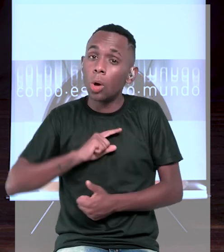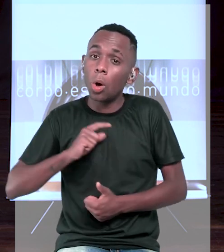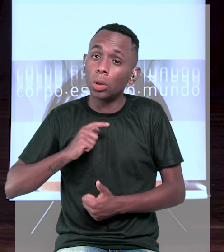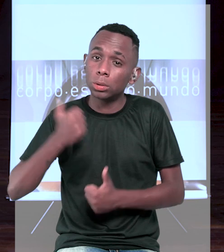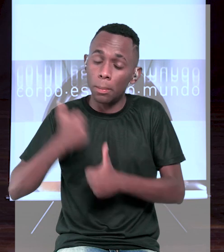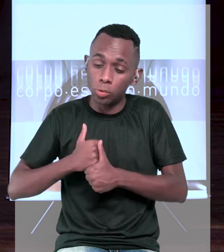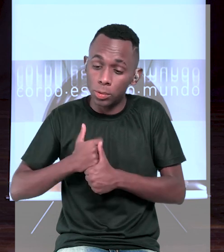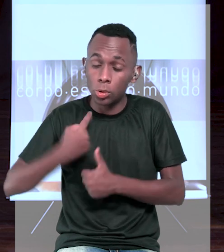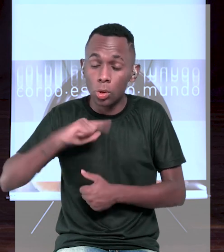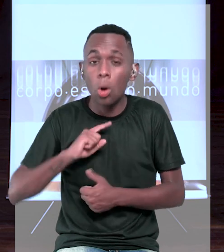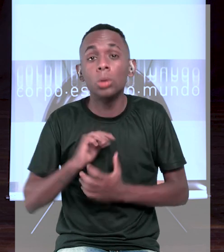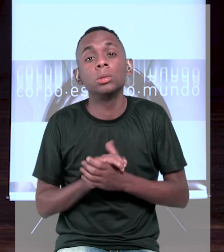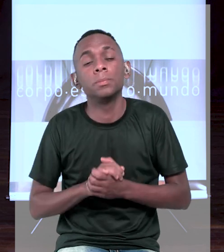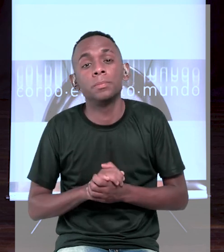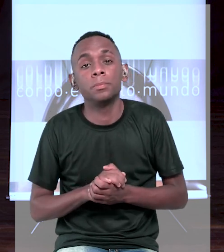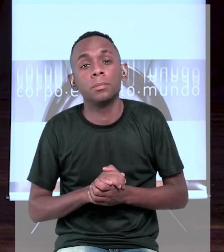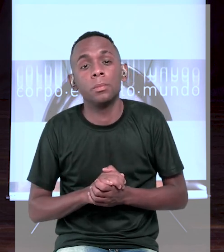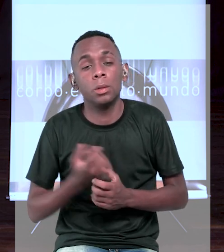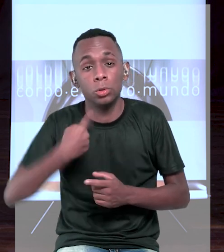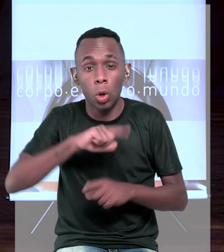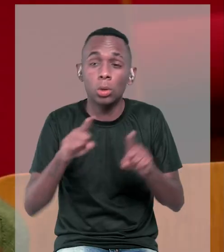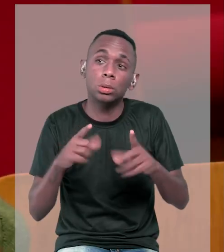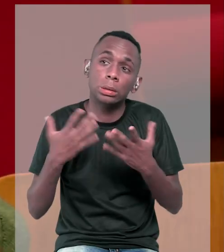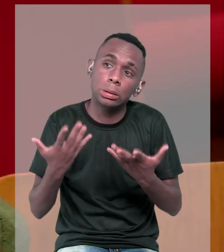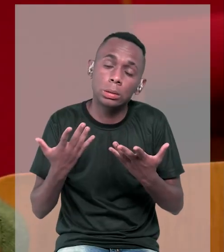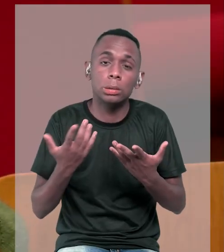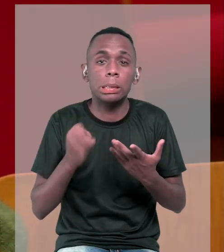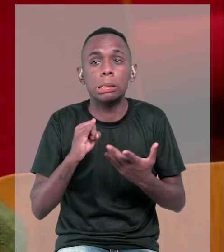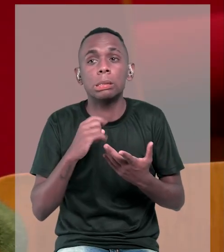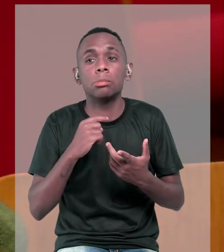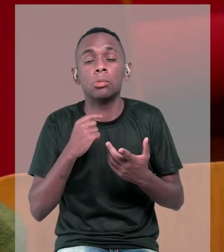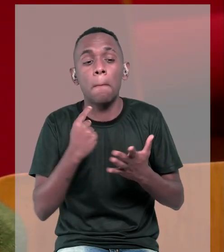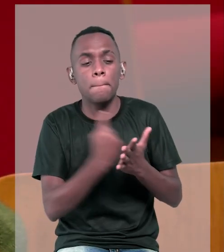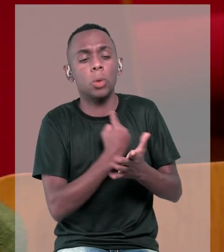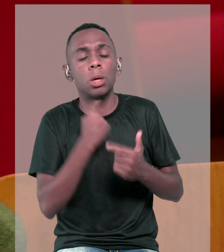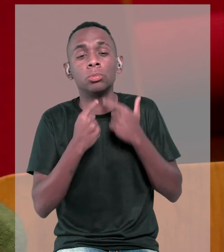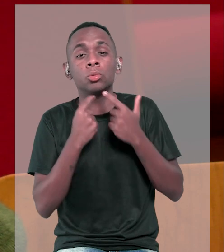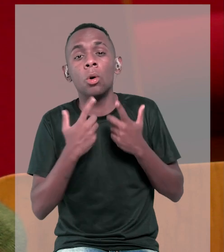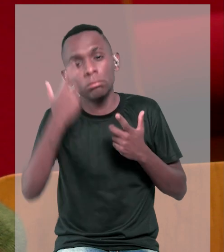Nós estamos, portanto, se nos perguntarmos sobre